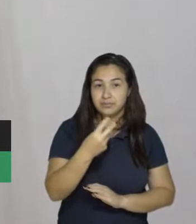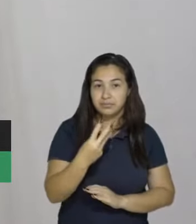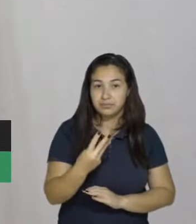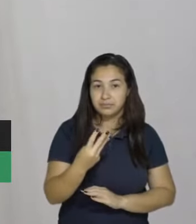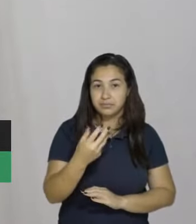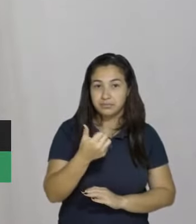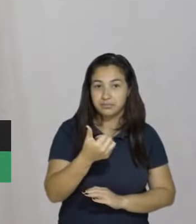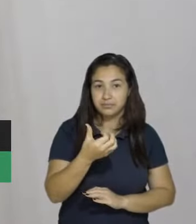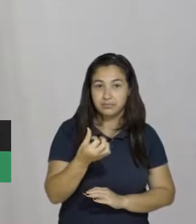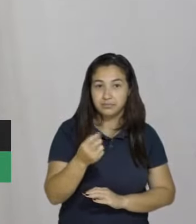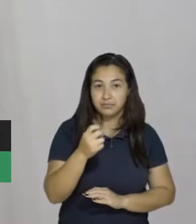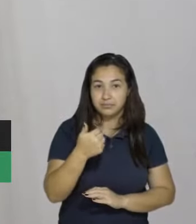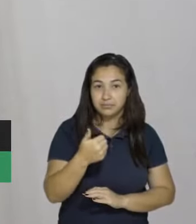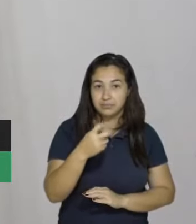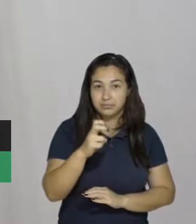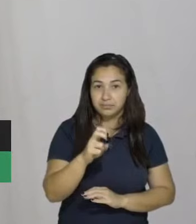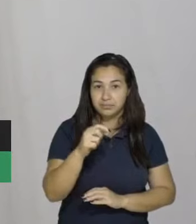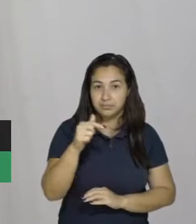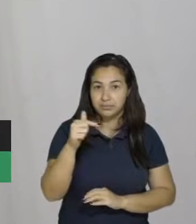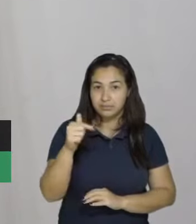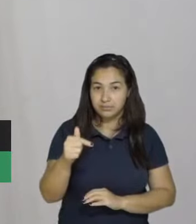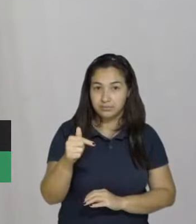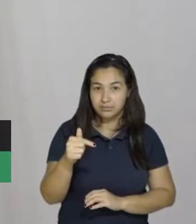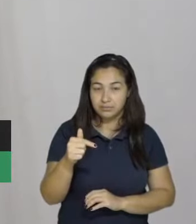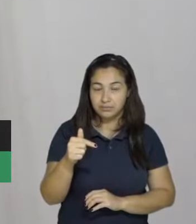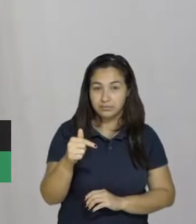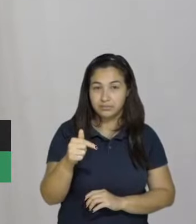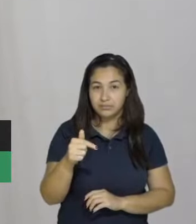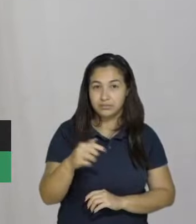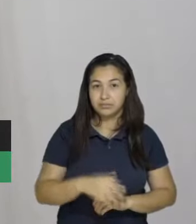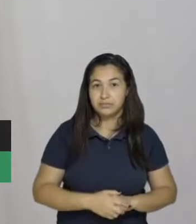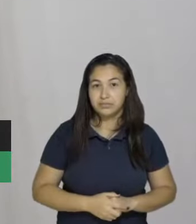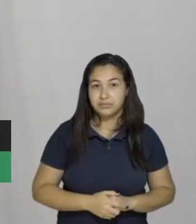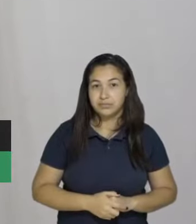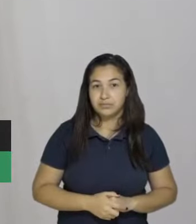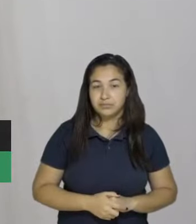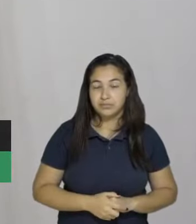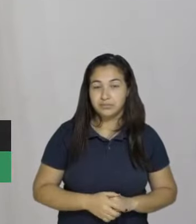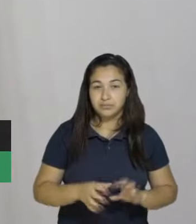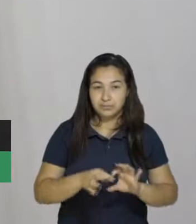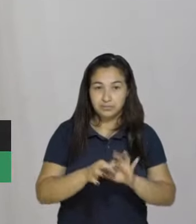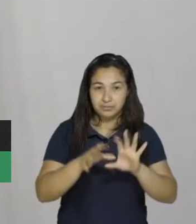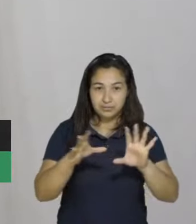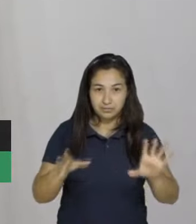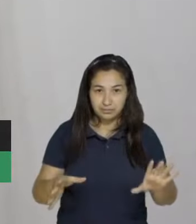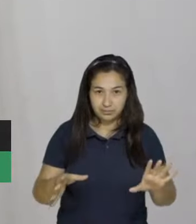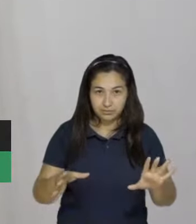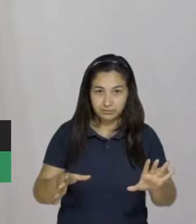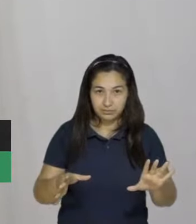13.16.157 com a seguinte redação: a concessão de alvará de